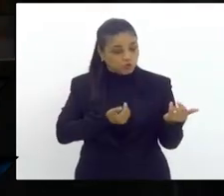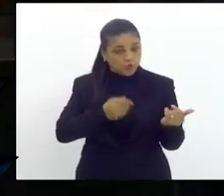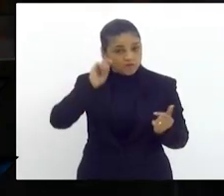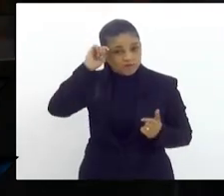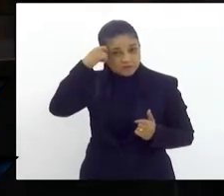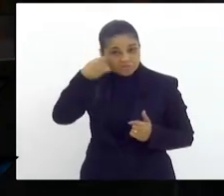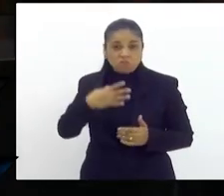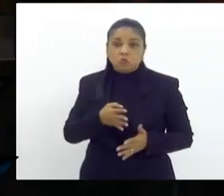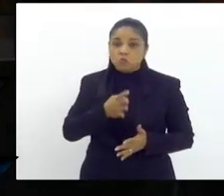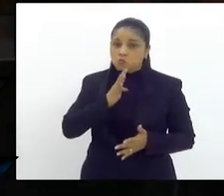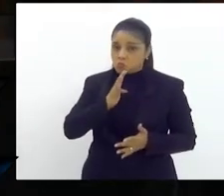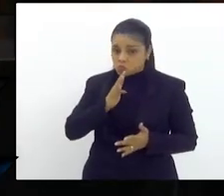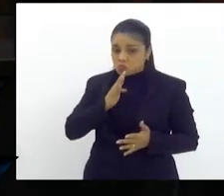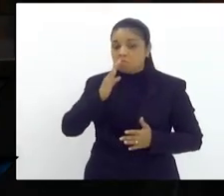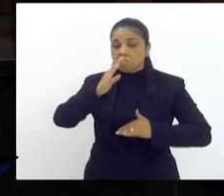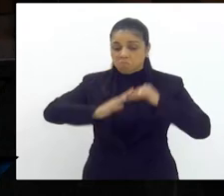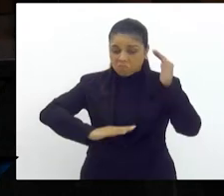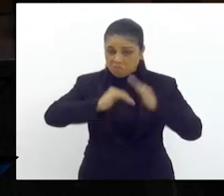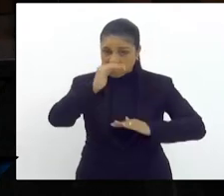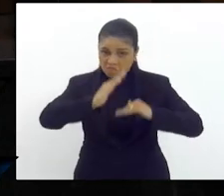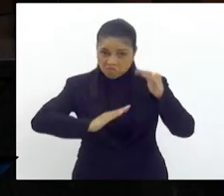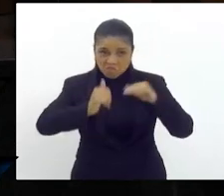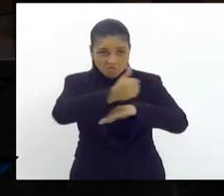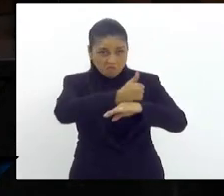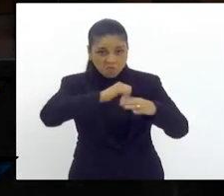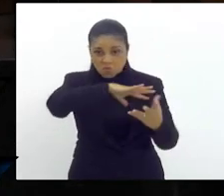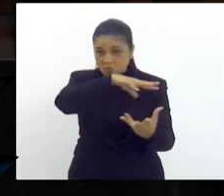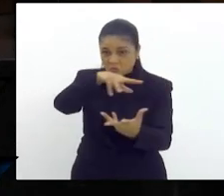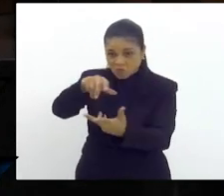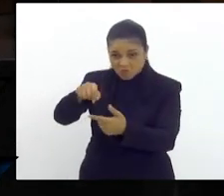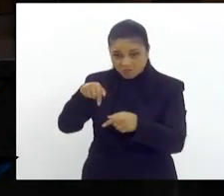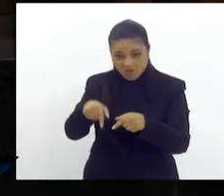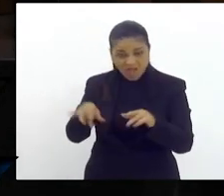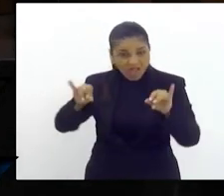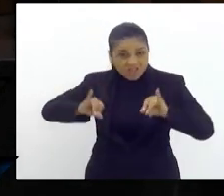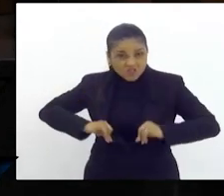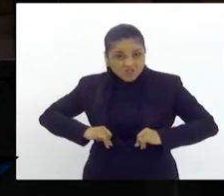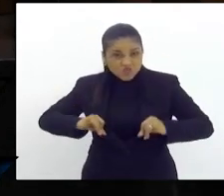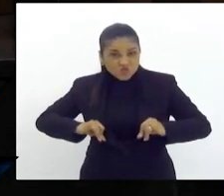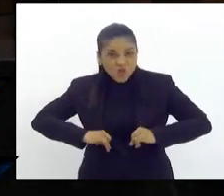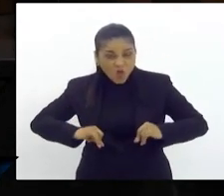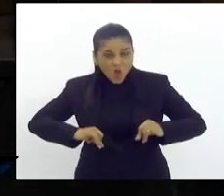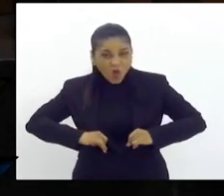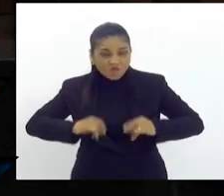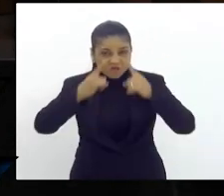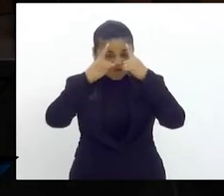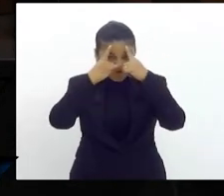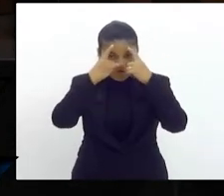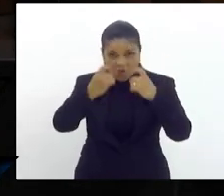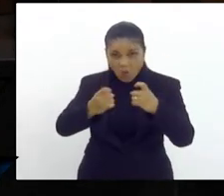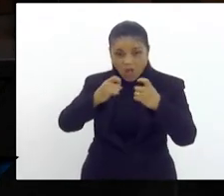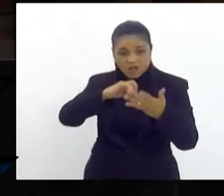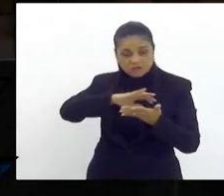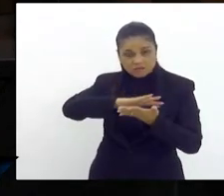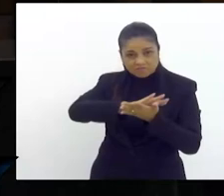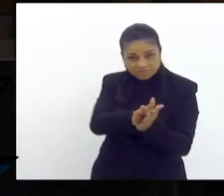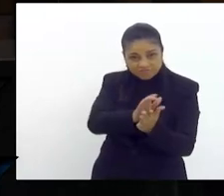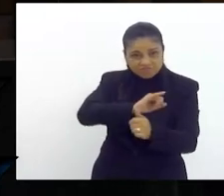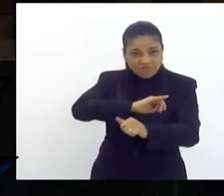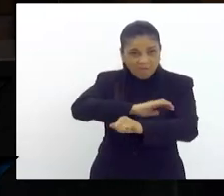profissionalmente e com notoriedade sofre abertamente violências racistas